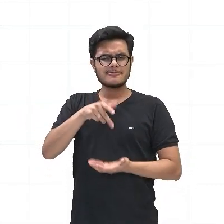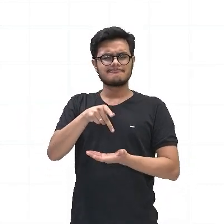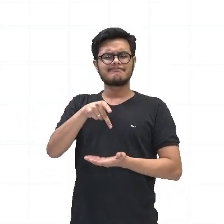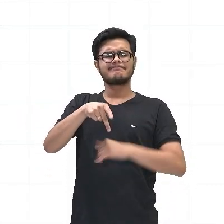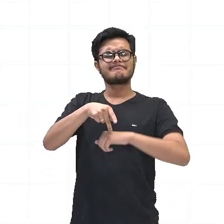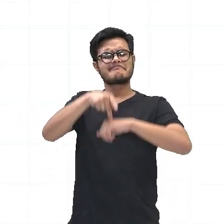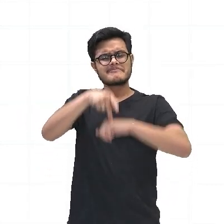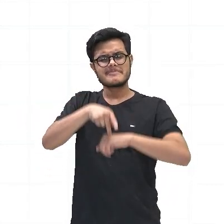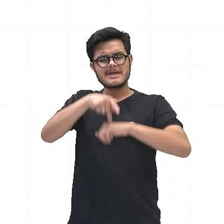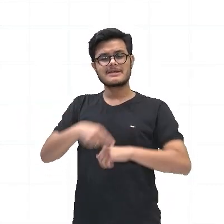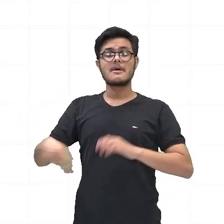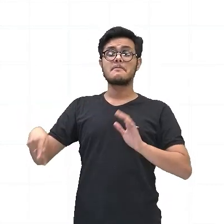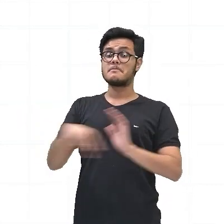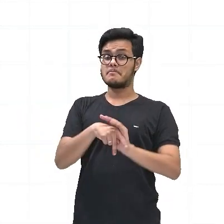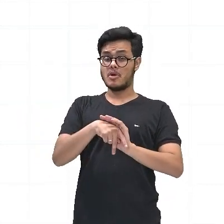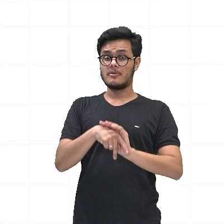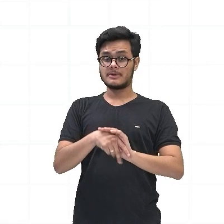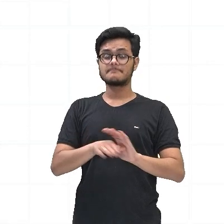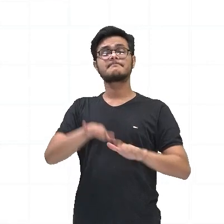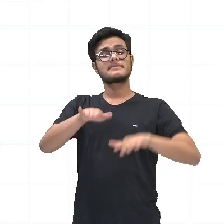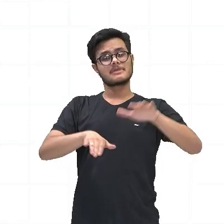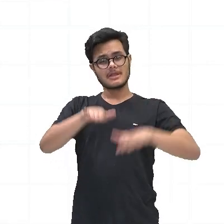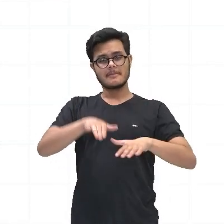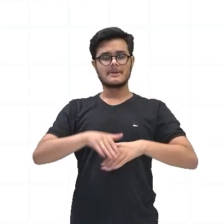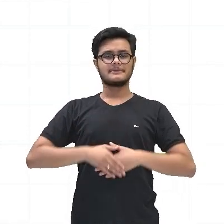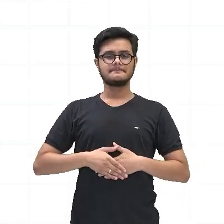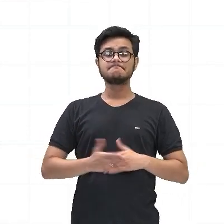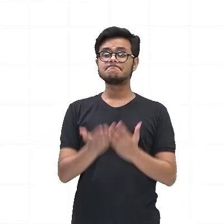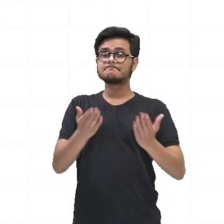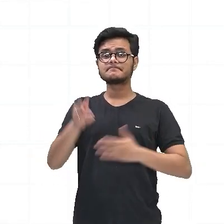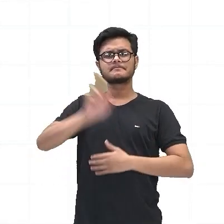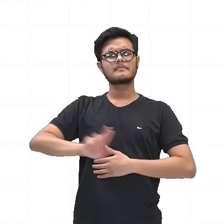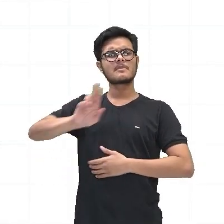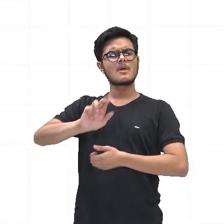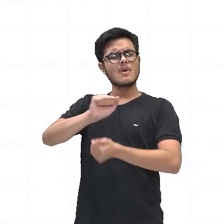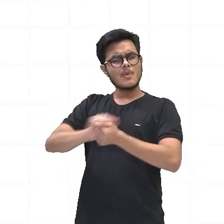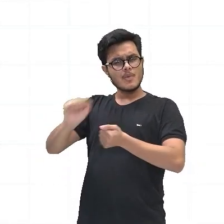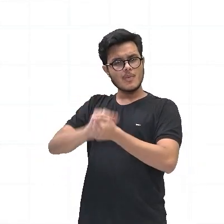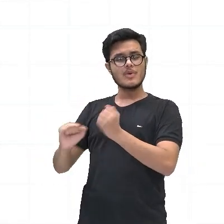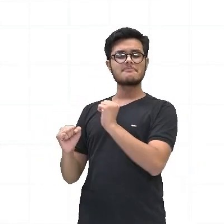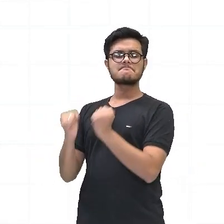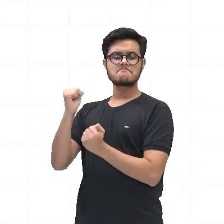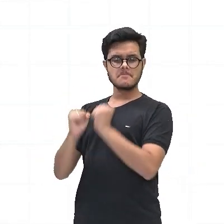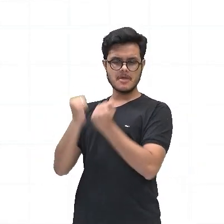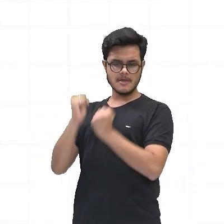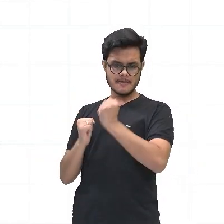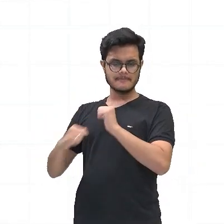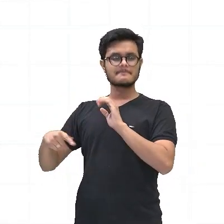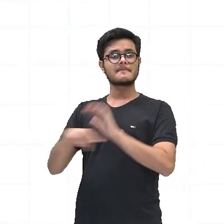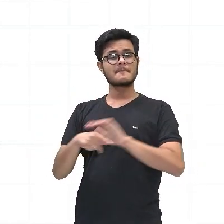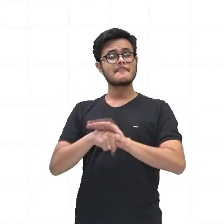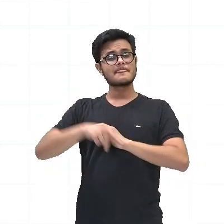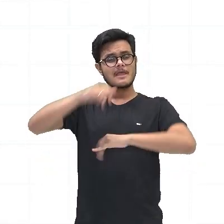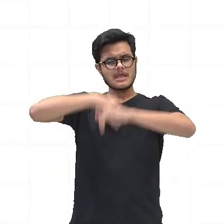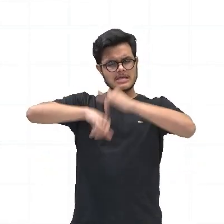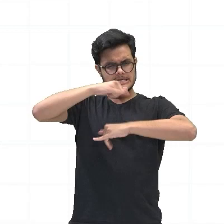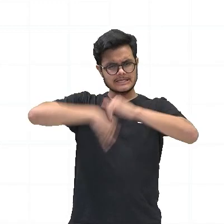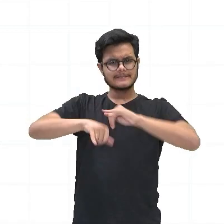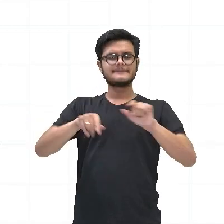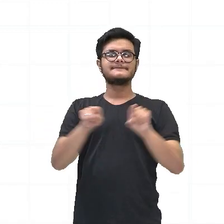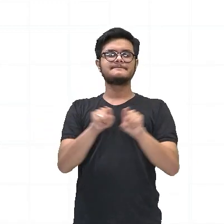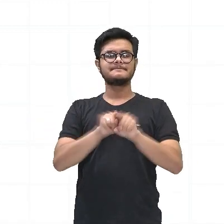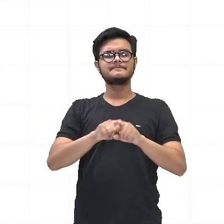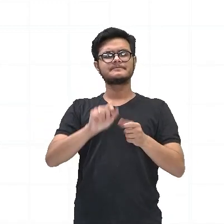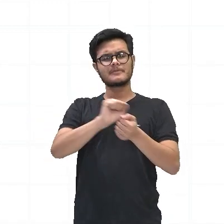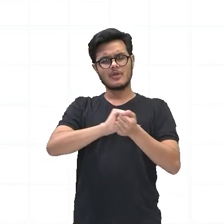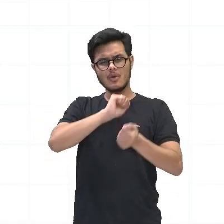bem específicas. E aí a gente vê uma utilização dele que são nas usinas termoelétricas, que vão gerar energia através